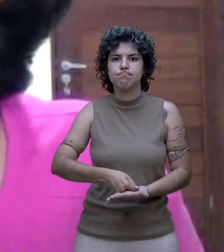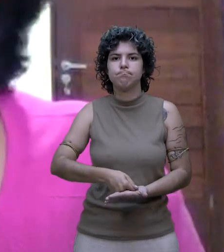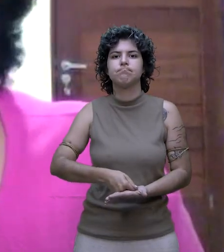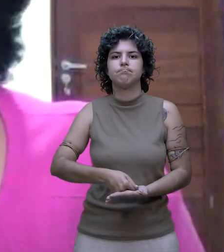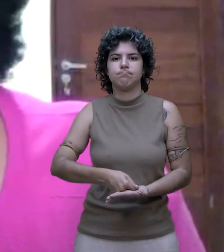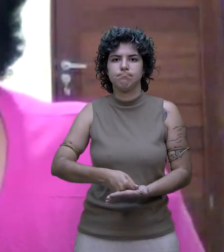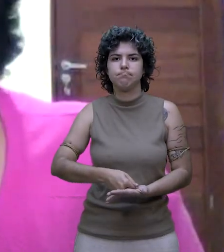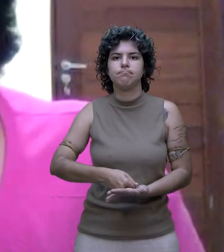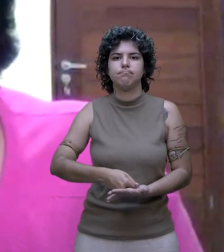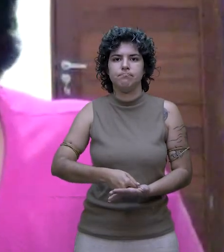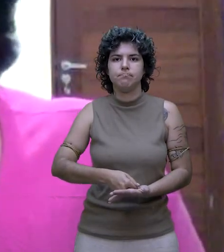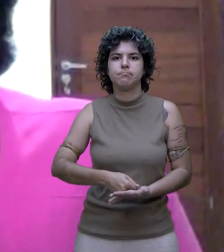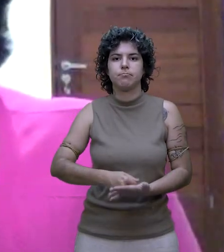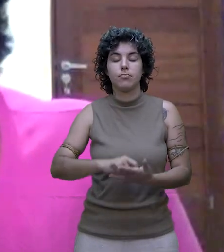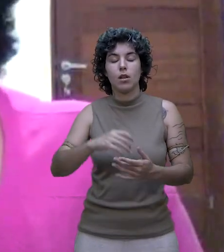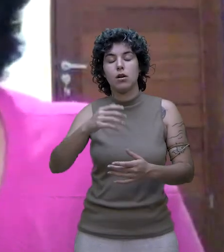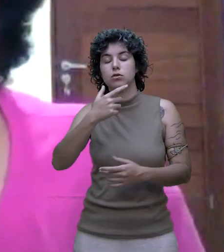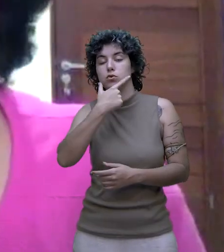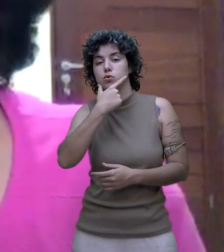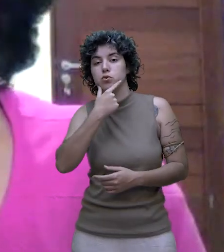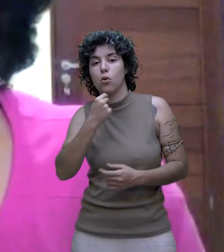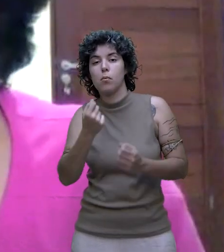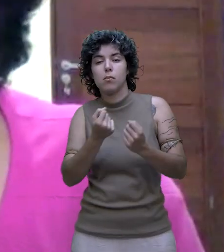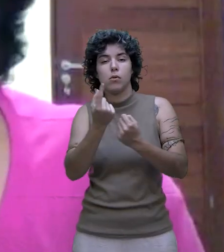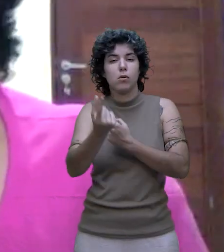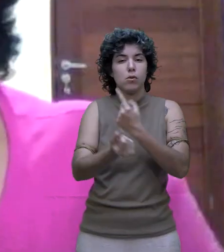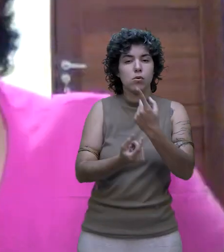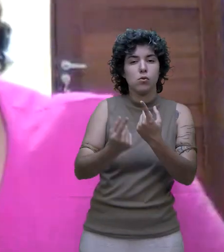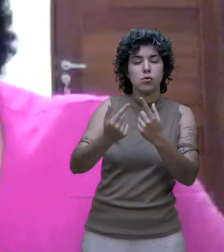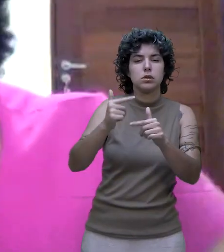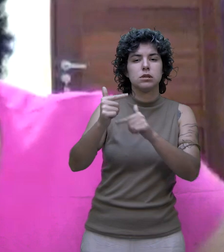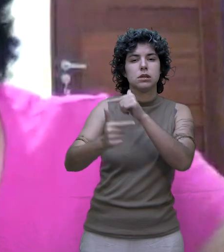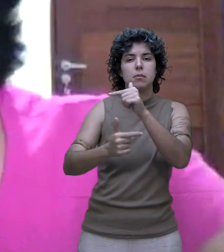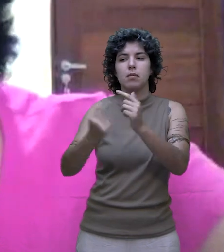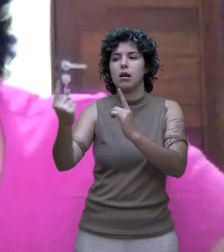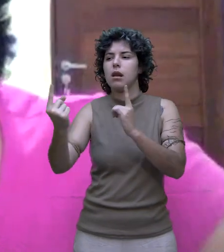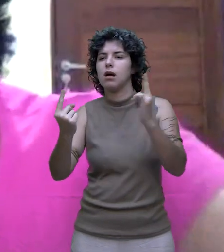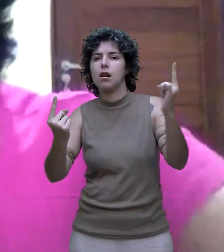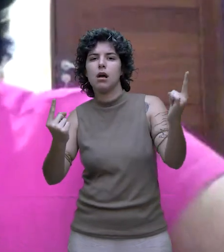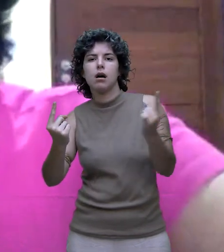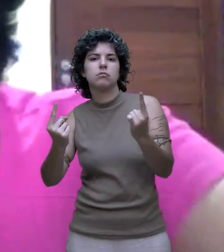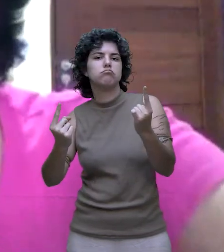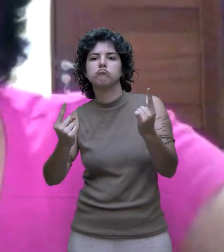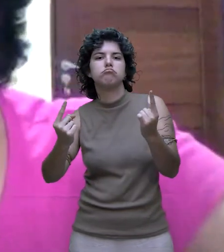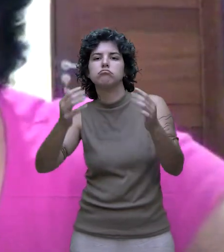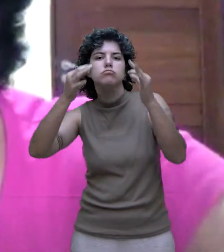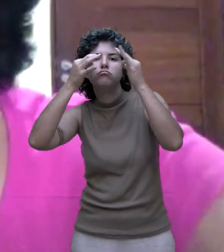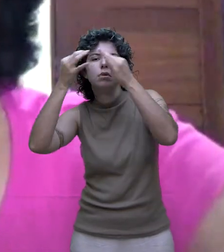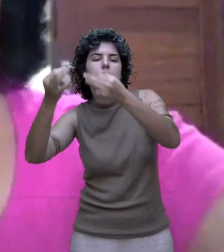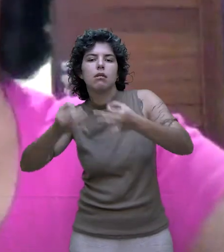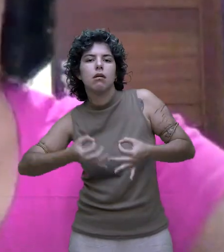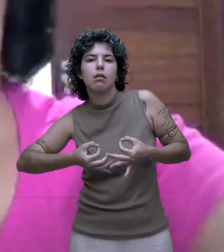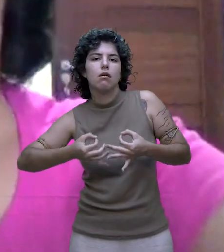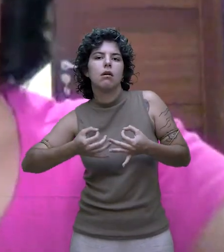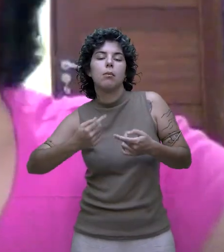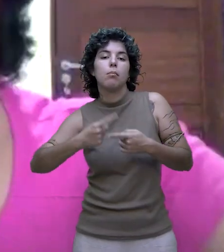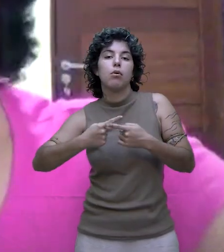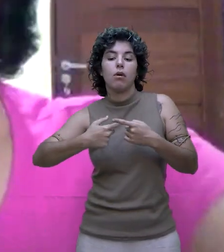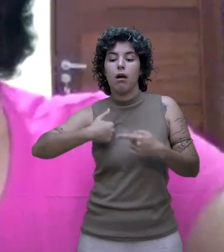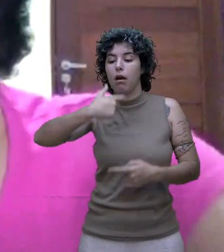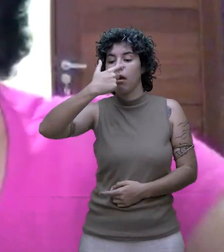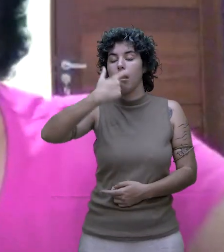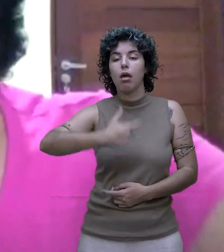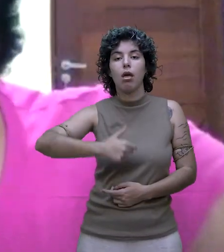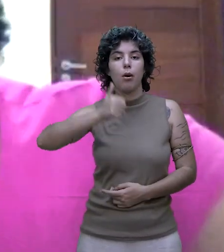Dos homens que estavam trabalhando, de alguns homens que estavam trabalhando na produção e que não me ouvia porque eu era mulher. E